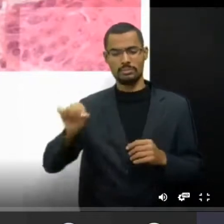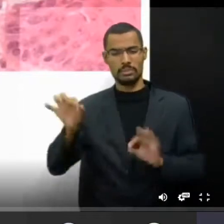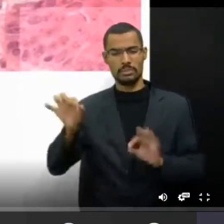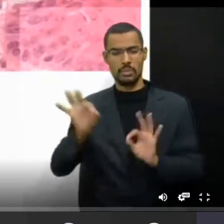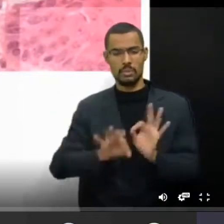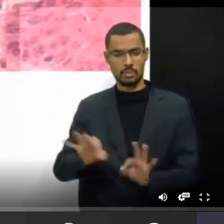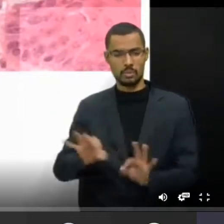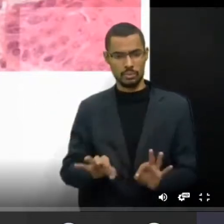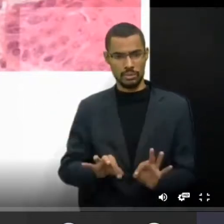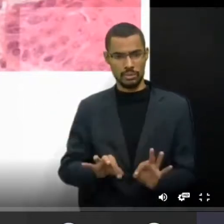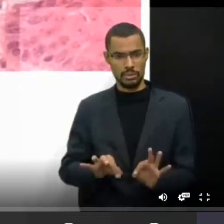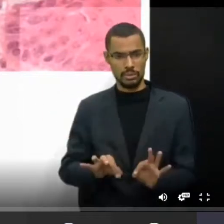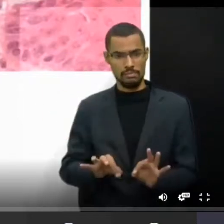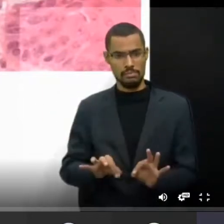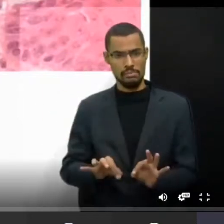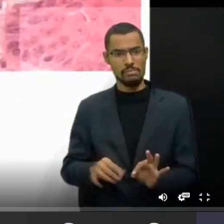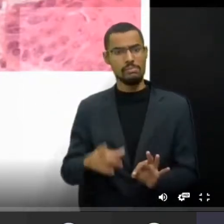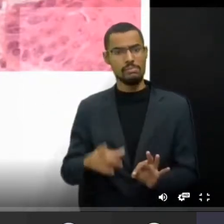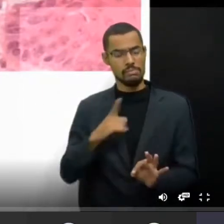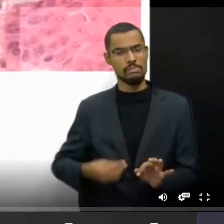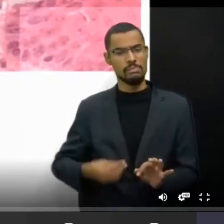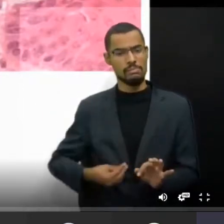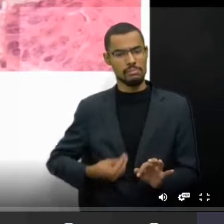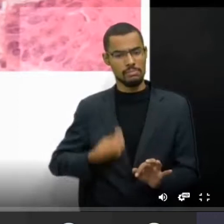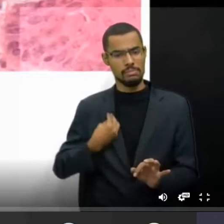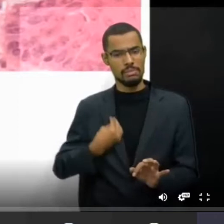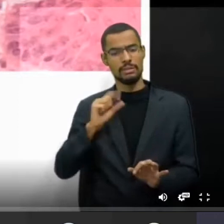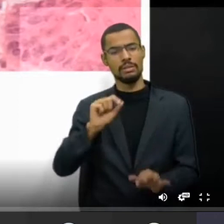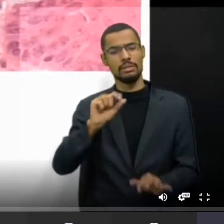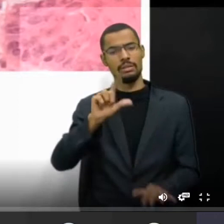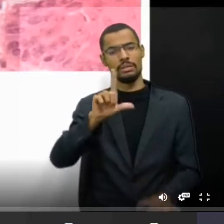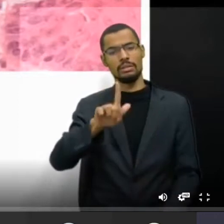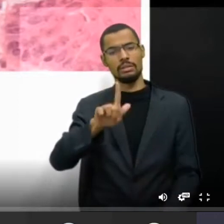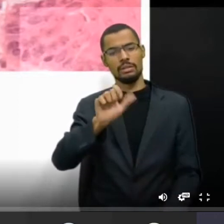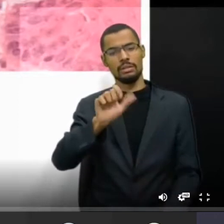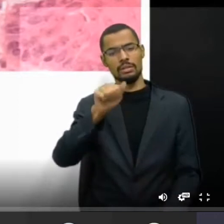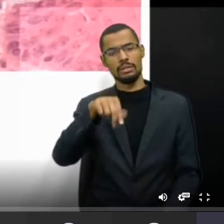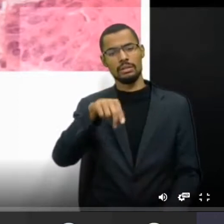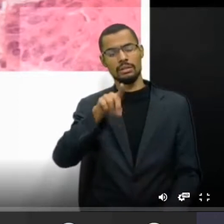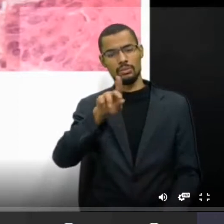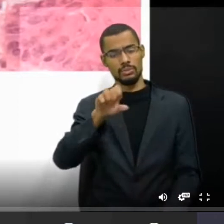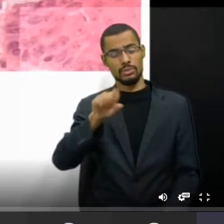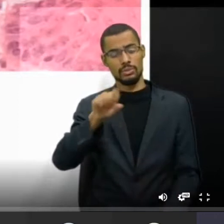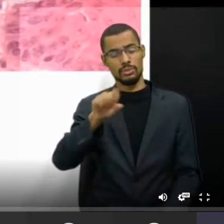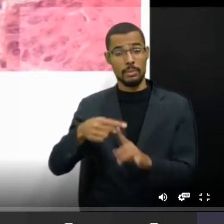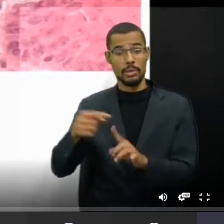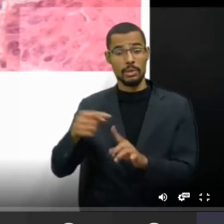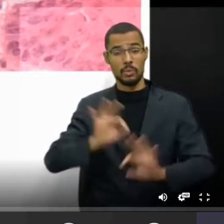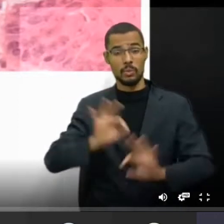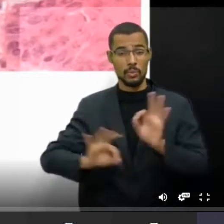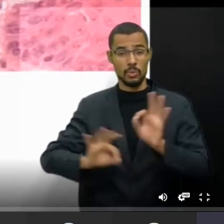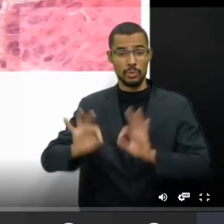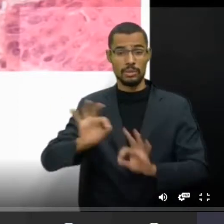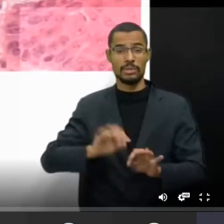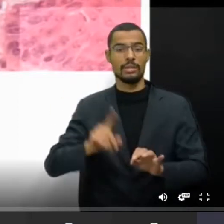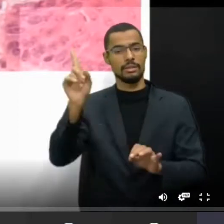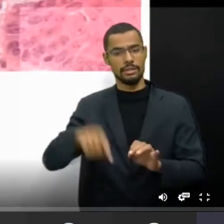dessa estrutura, uma grande presença de glândulas, né, porque elas são secretoras, então,